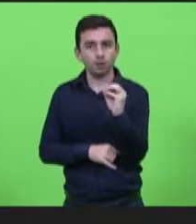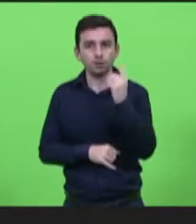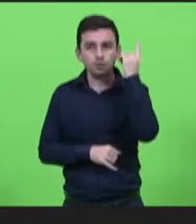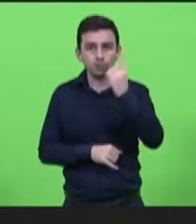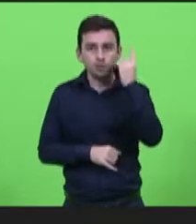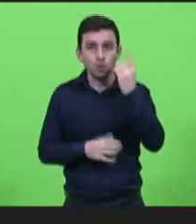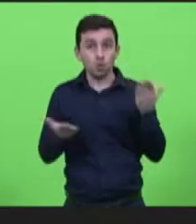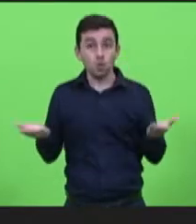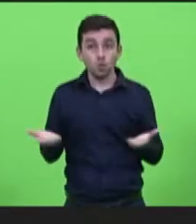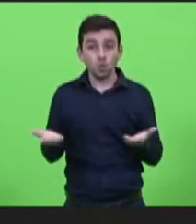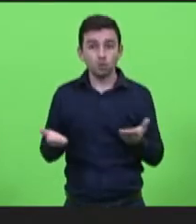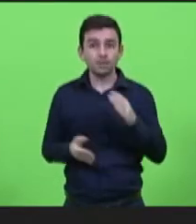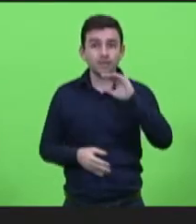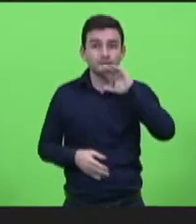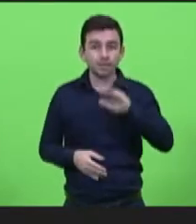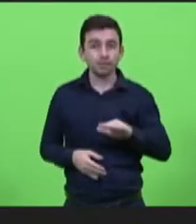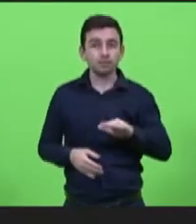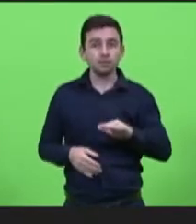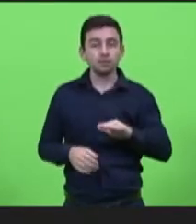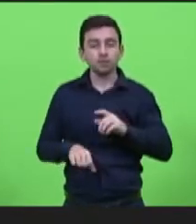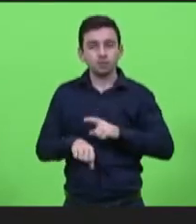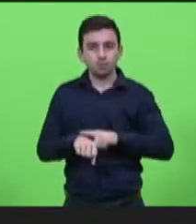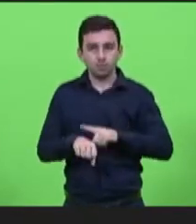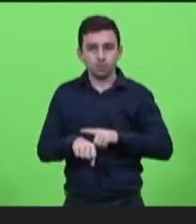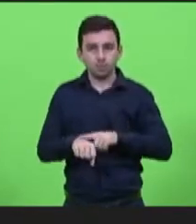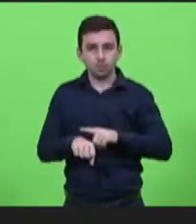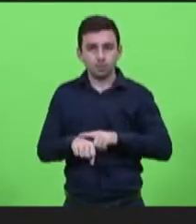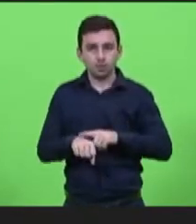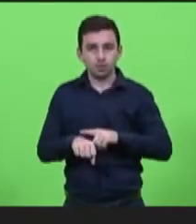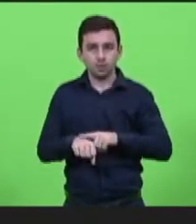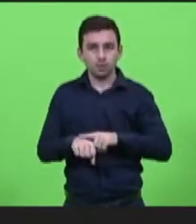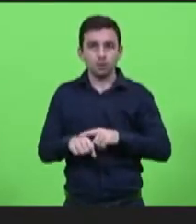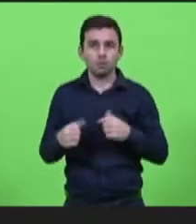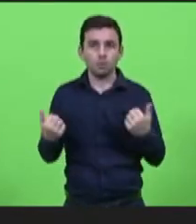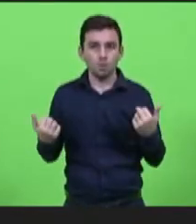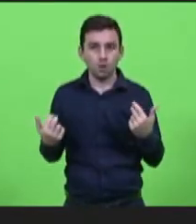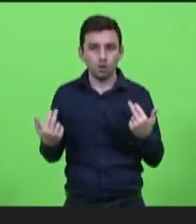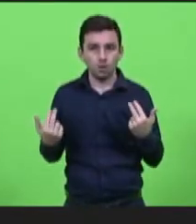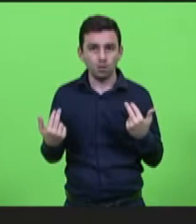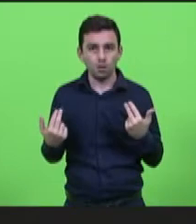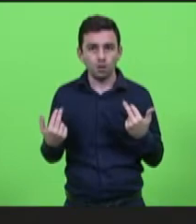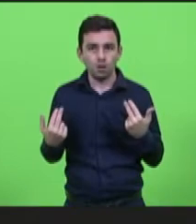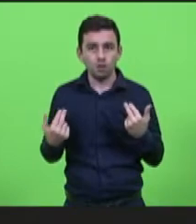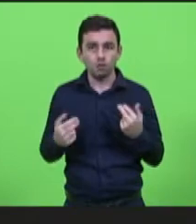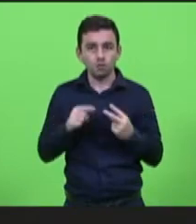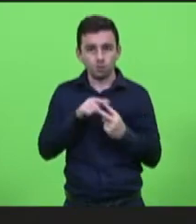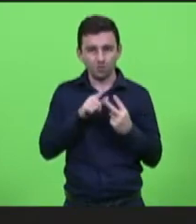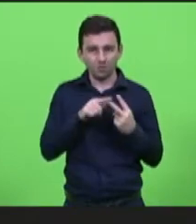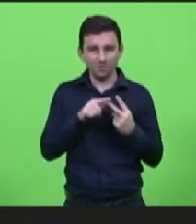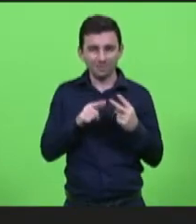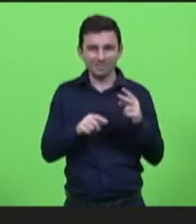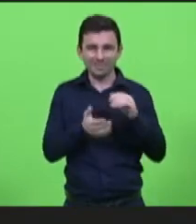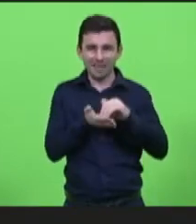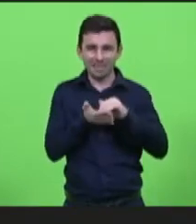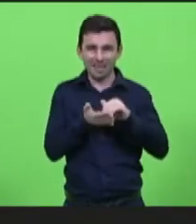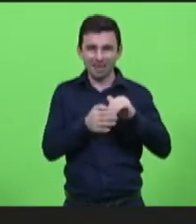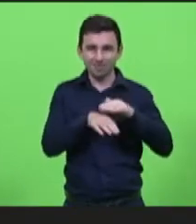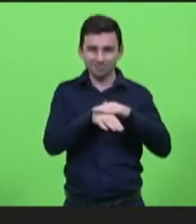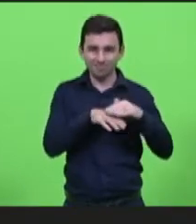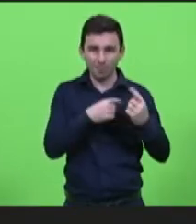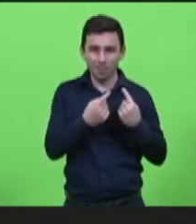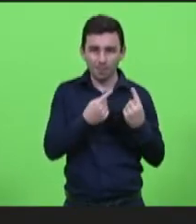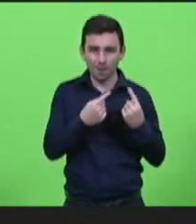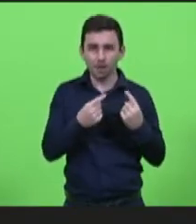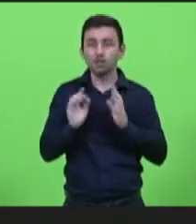hoje à tarde, no mesmo tempo em que nós tivemos a oitiva com os dois secretários, nós lançamos